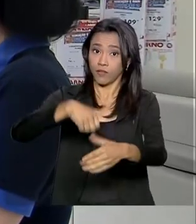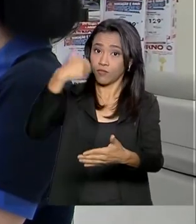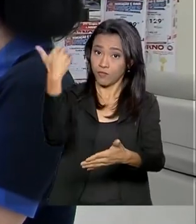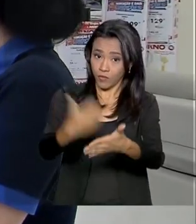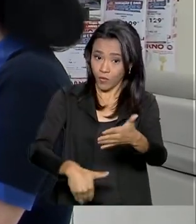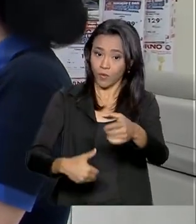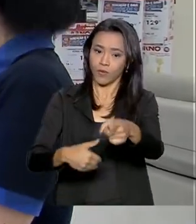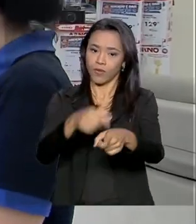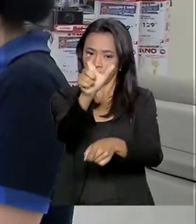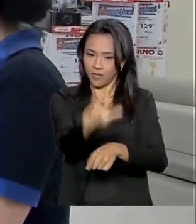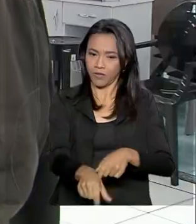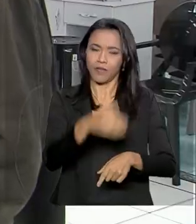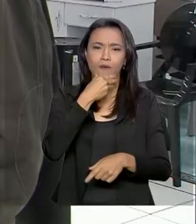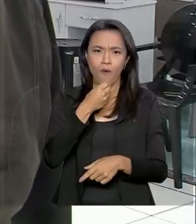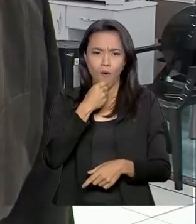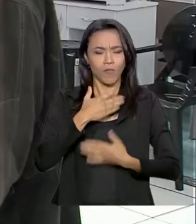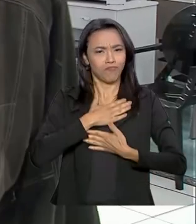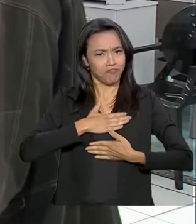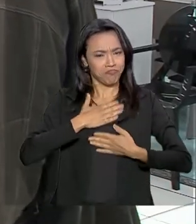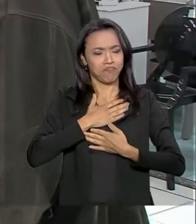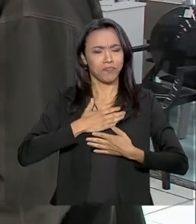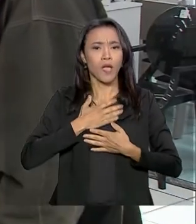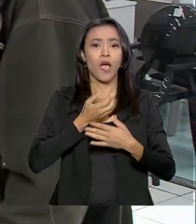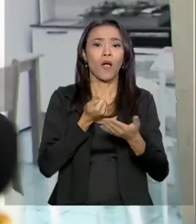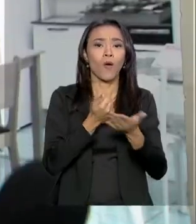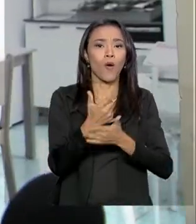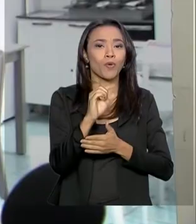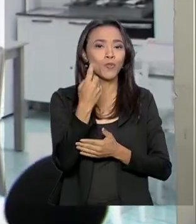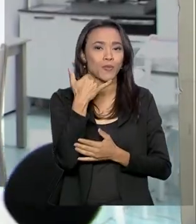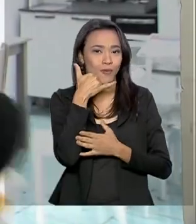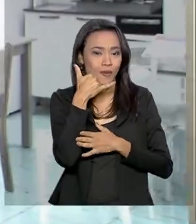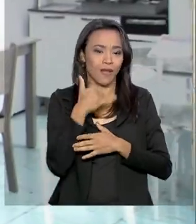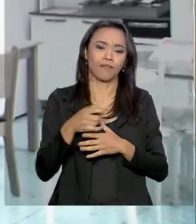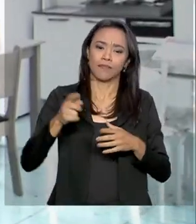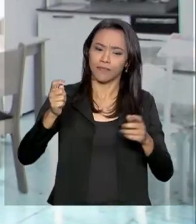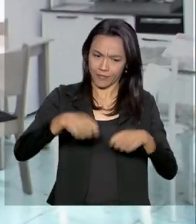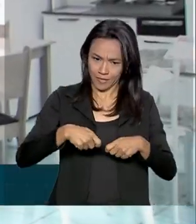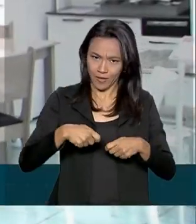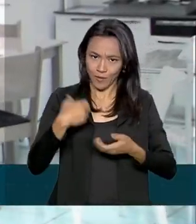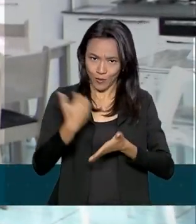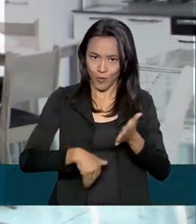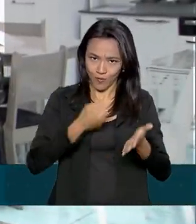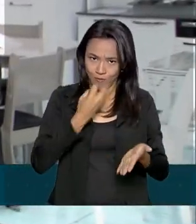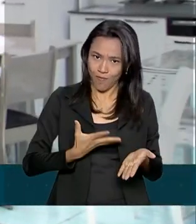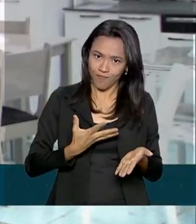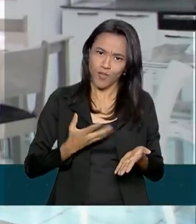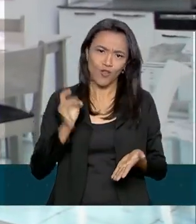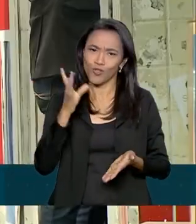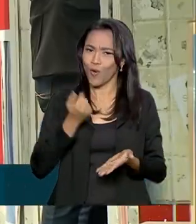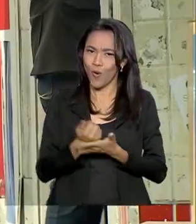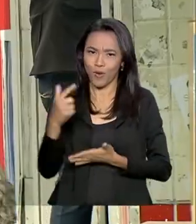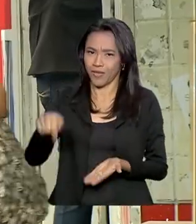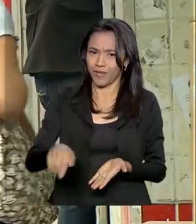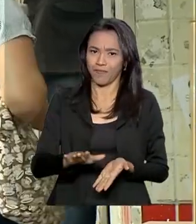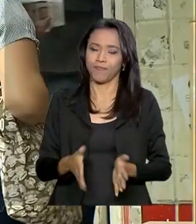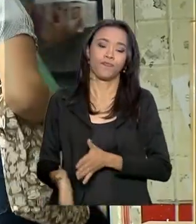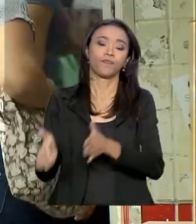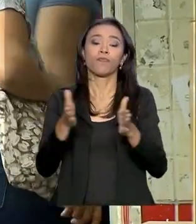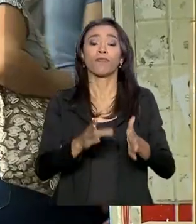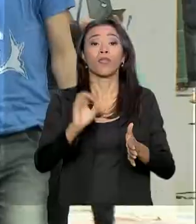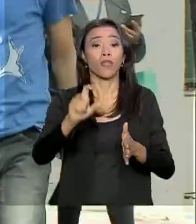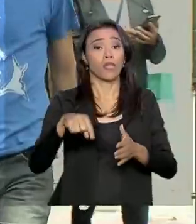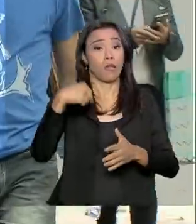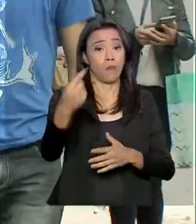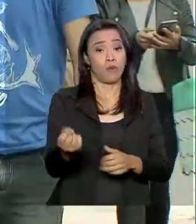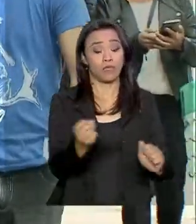Gonzaga ficou satisfeito com a compra de um celular. Valeu a pena o desconto? Valeu, valeu. Eu só compro aqui. Na próxima sexta